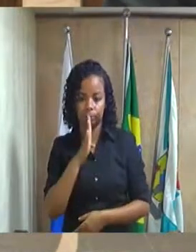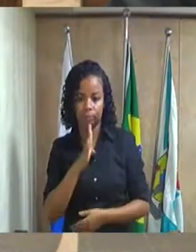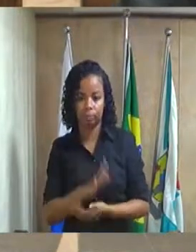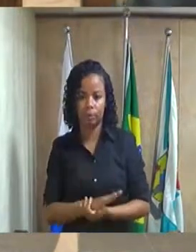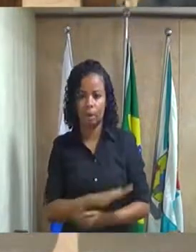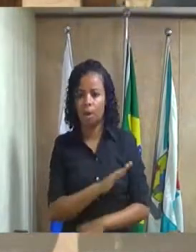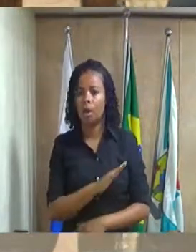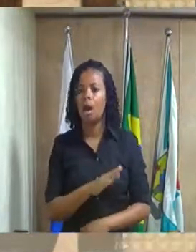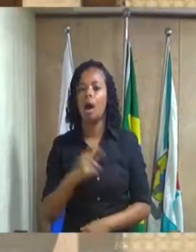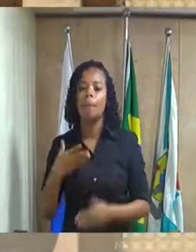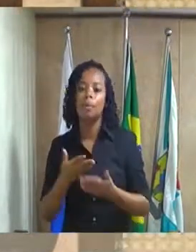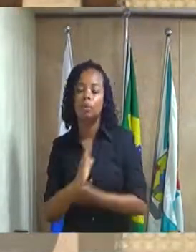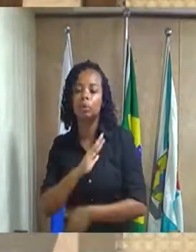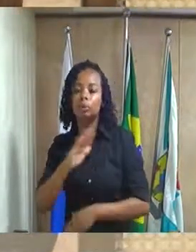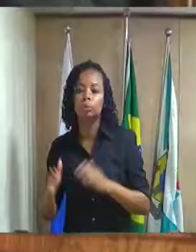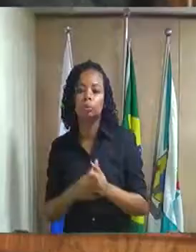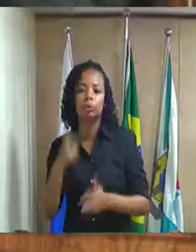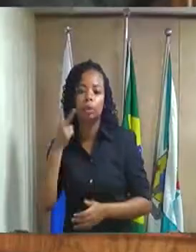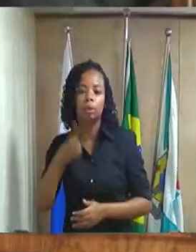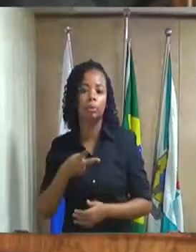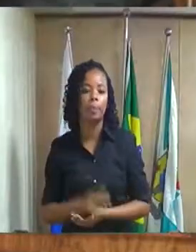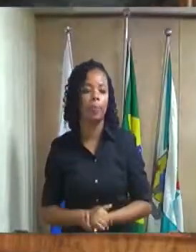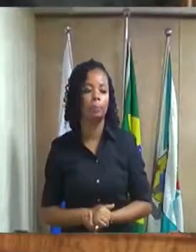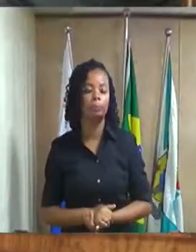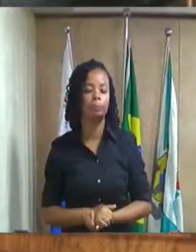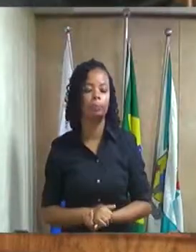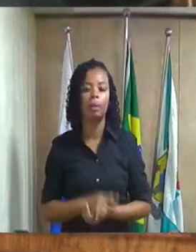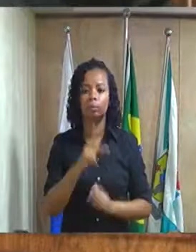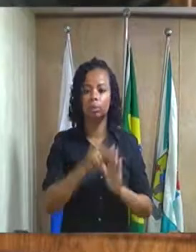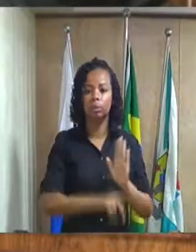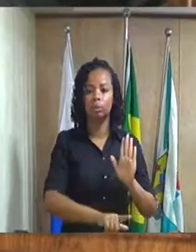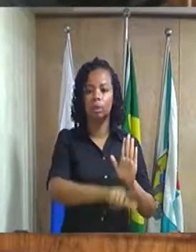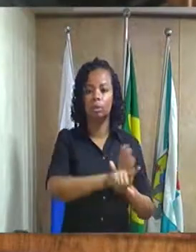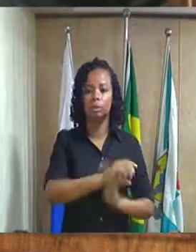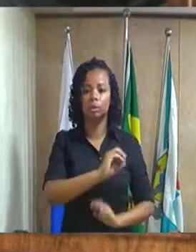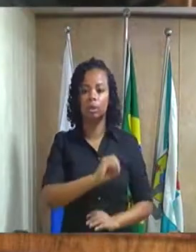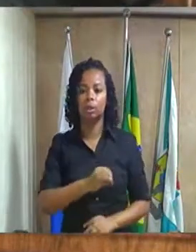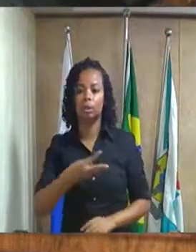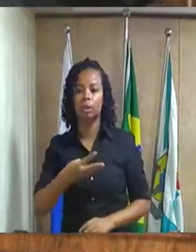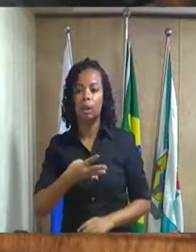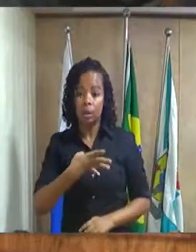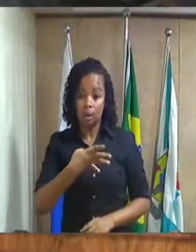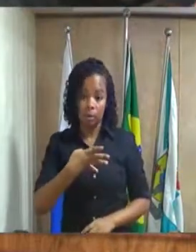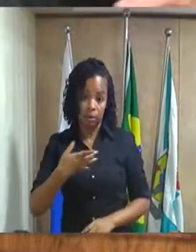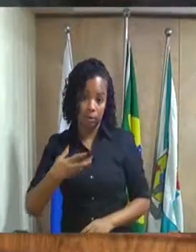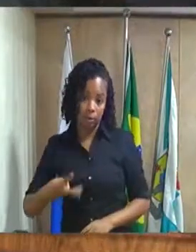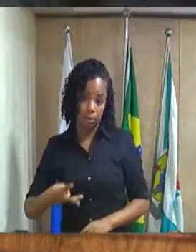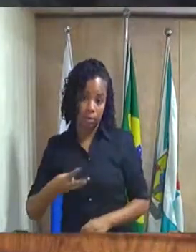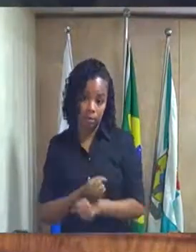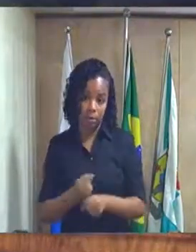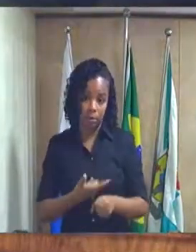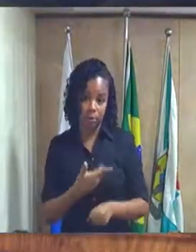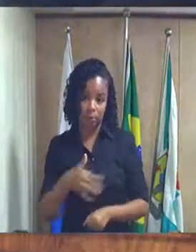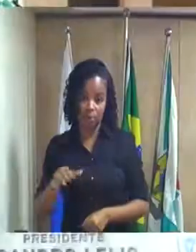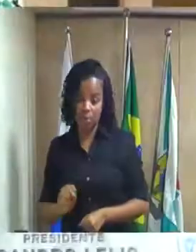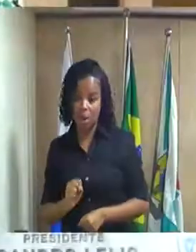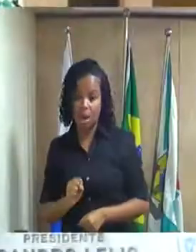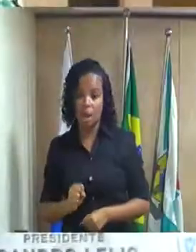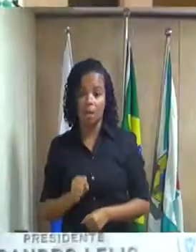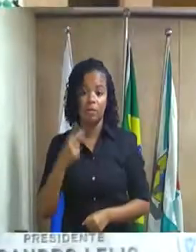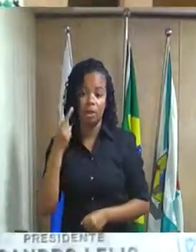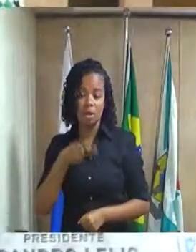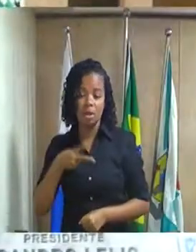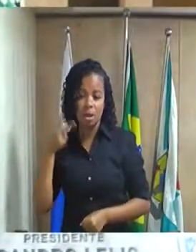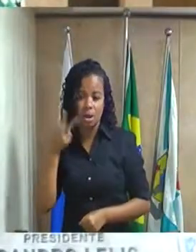aprovado por unanimidade projeto de lei número 043 de 2018 do excelentíssimo senhor